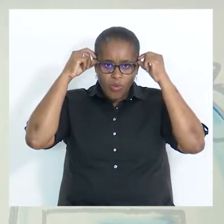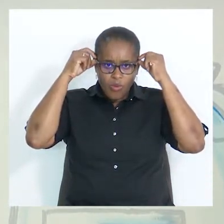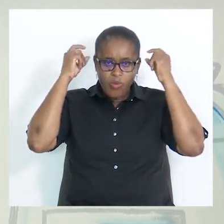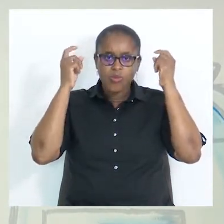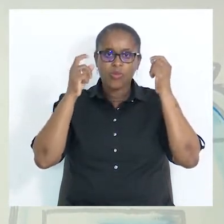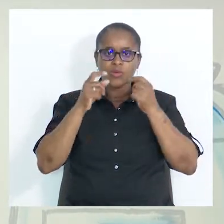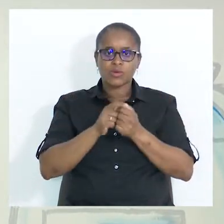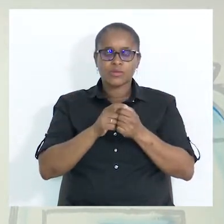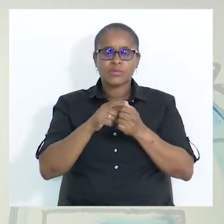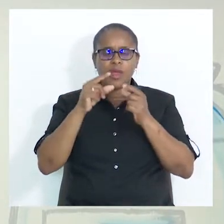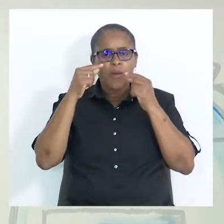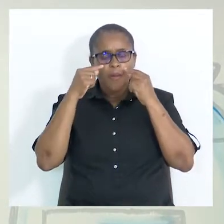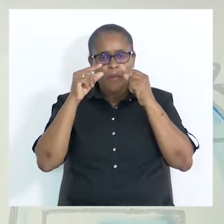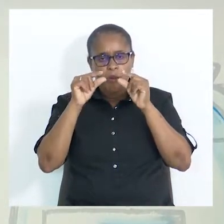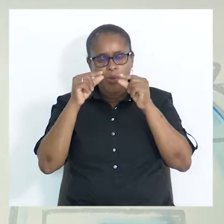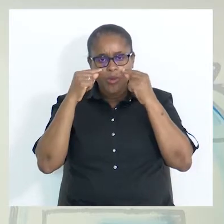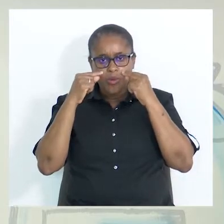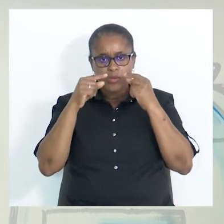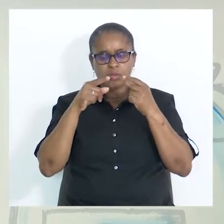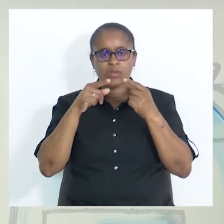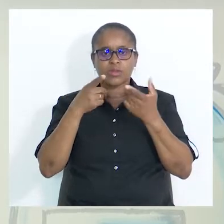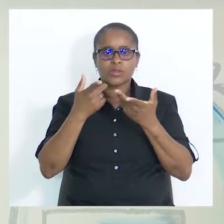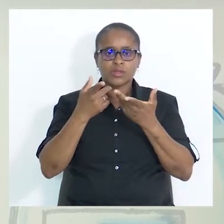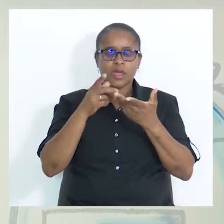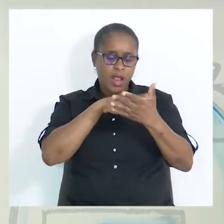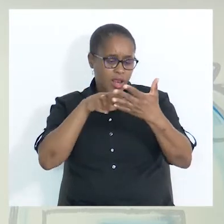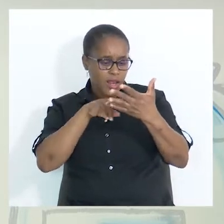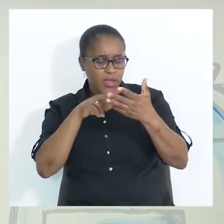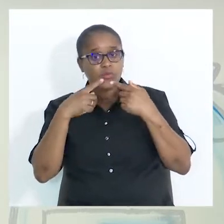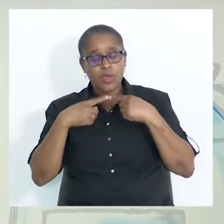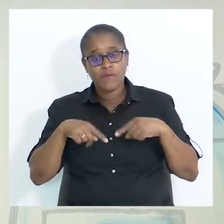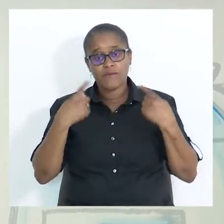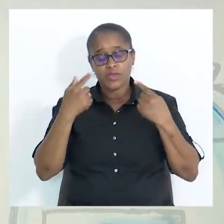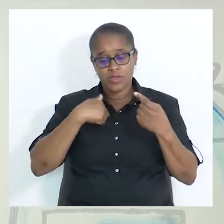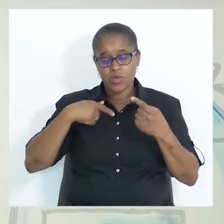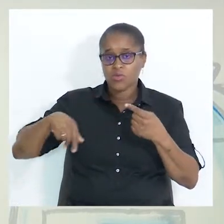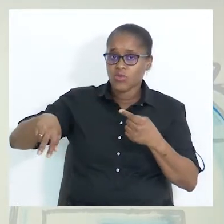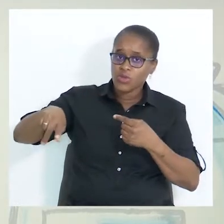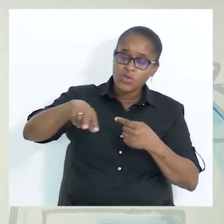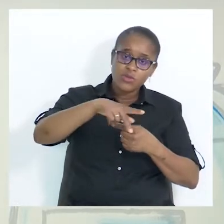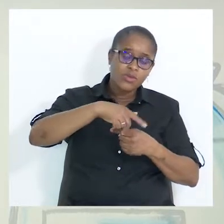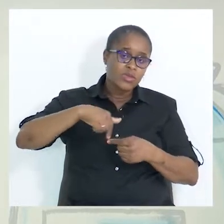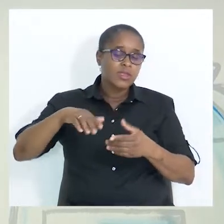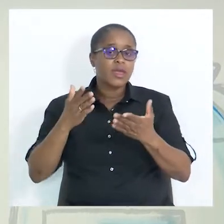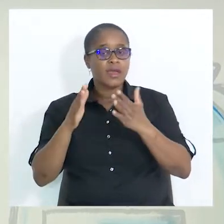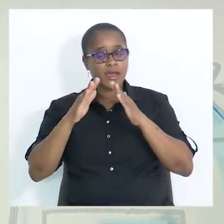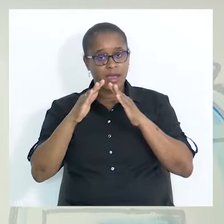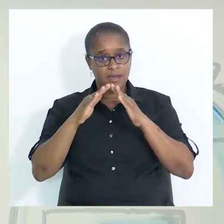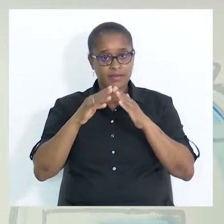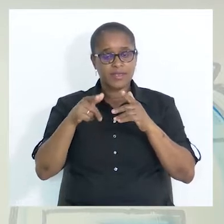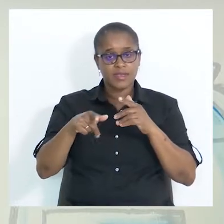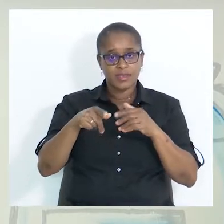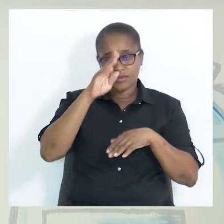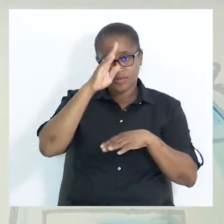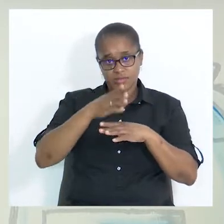ponta do nariz, lendo o anúncio. Dei volta na casa. Esta passagem